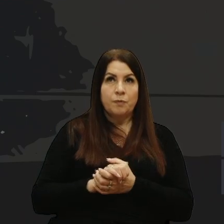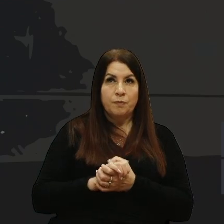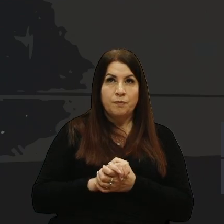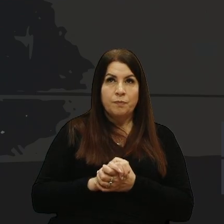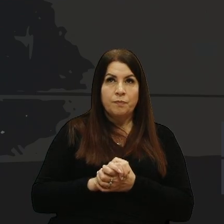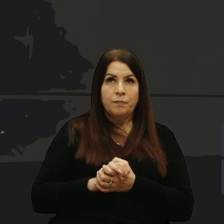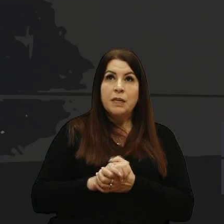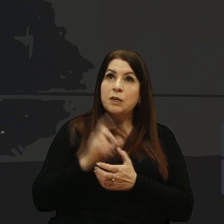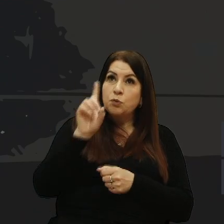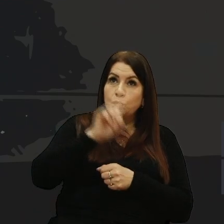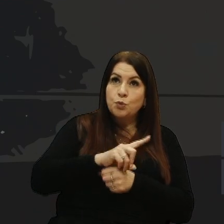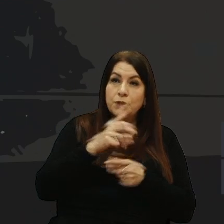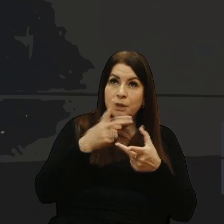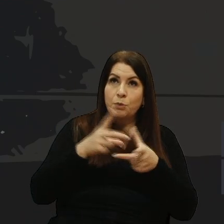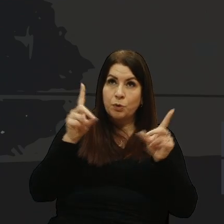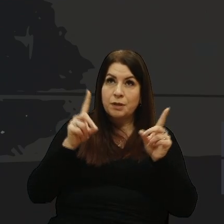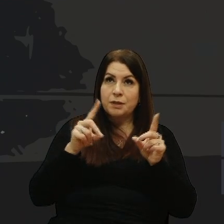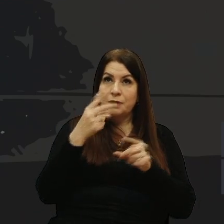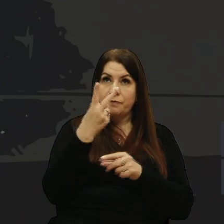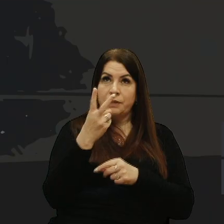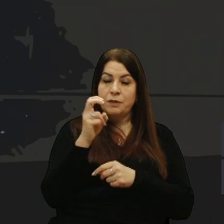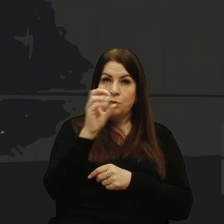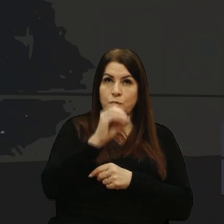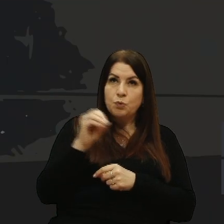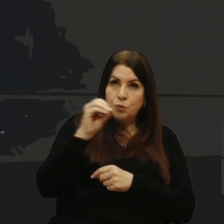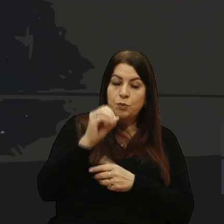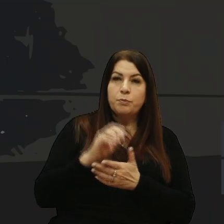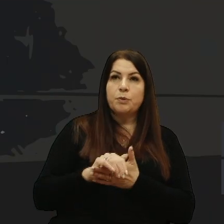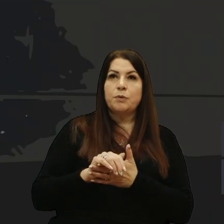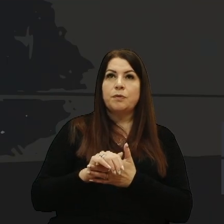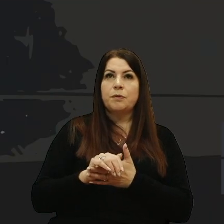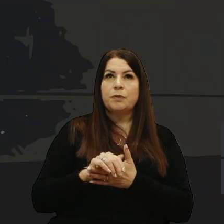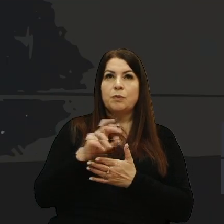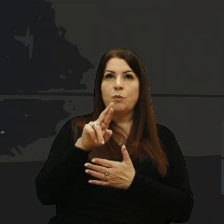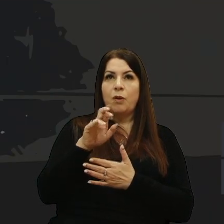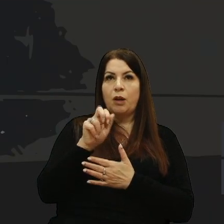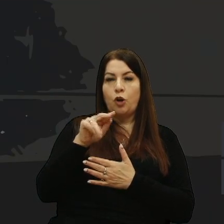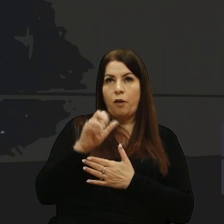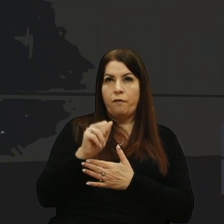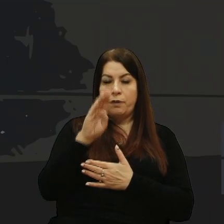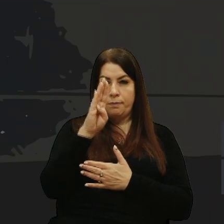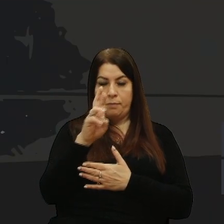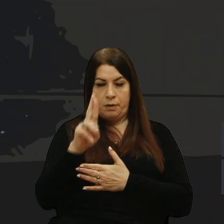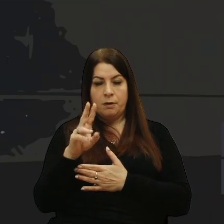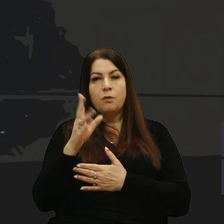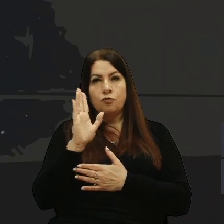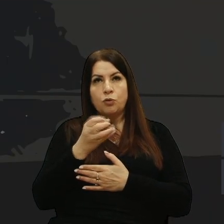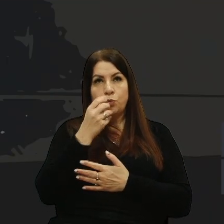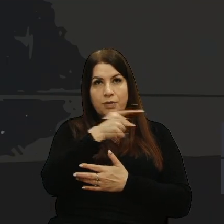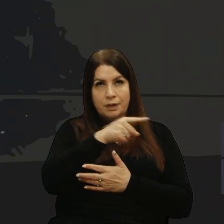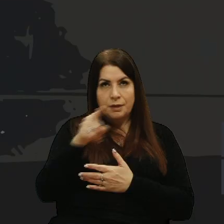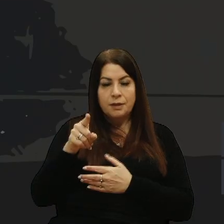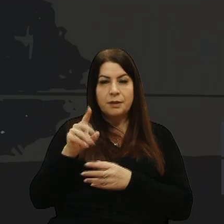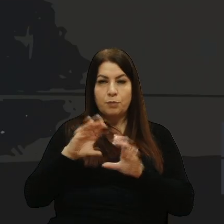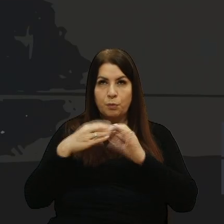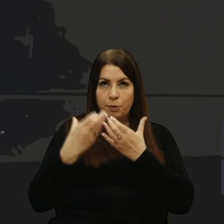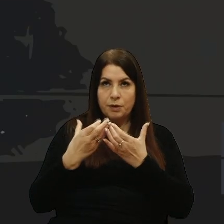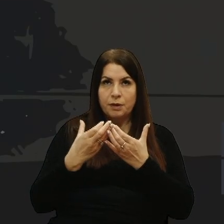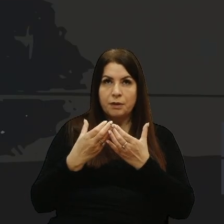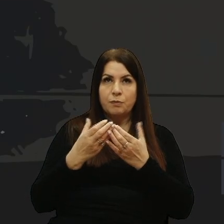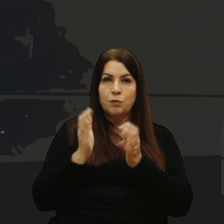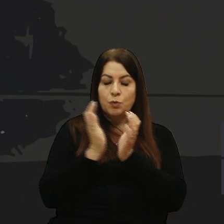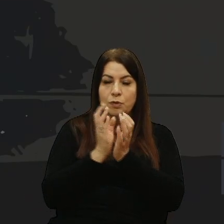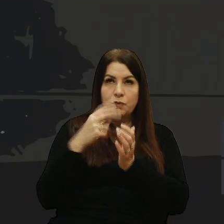E nesse dia da democracia, 25 de outubro, o Renova BR, que eu também já contei aqui para a comunidade e para os